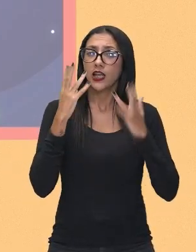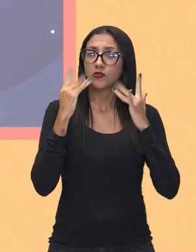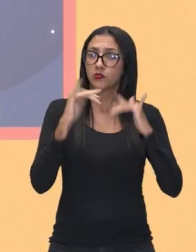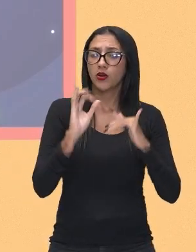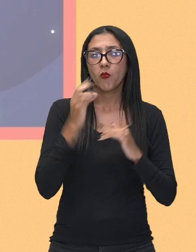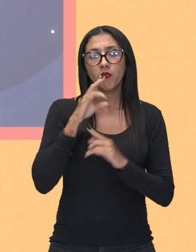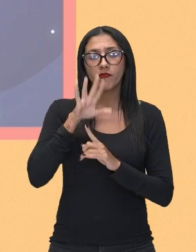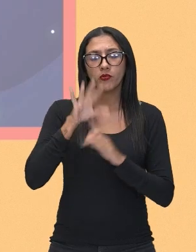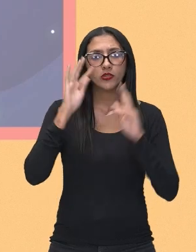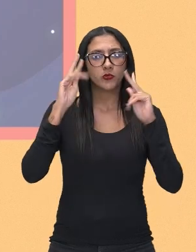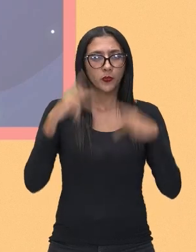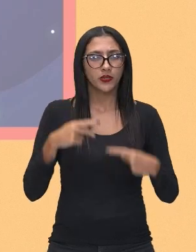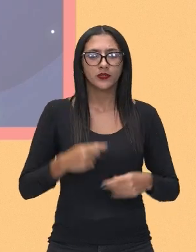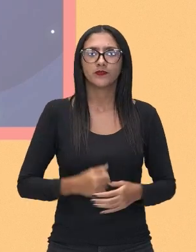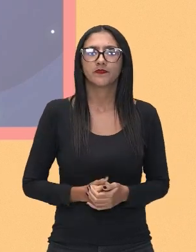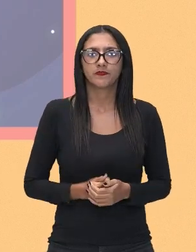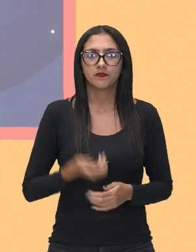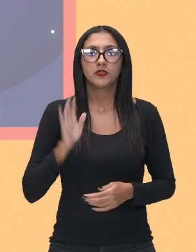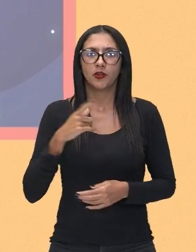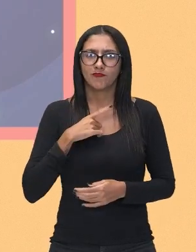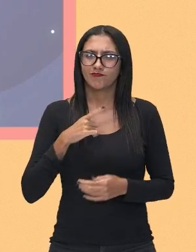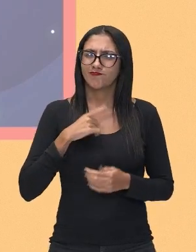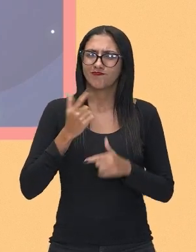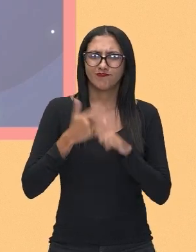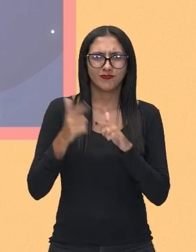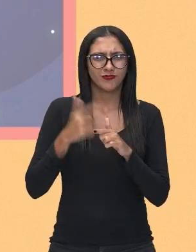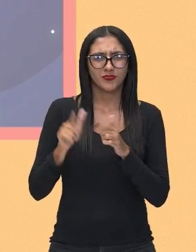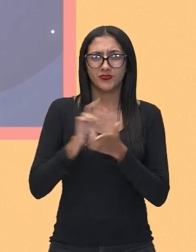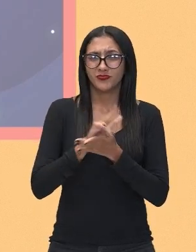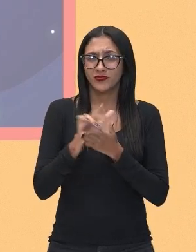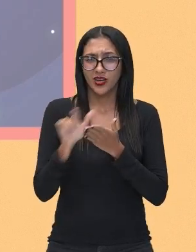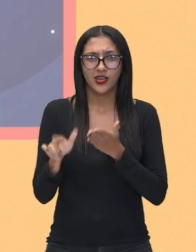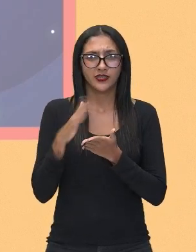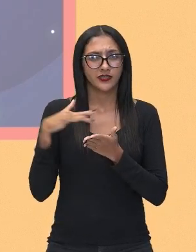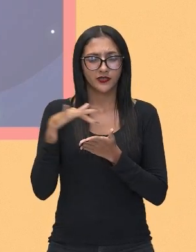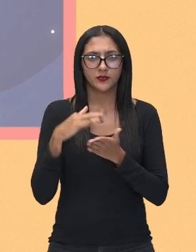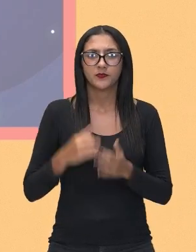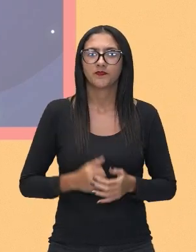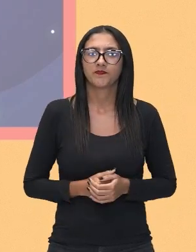antrópicos, já tem desencadeado vários desastres ambientais.